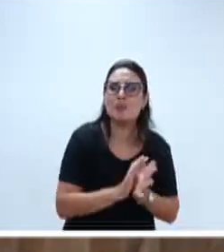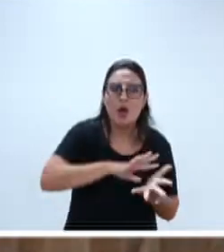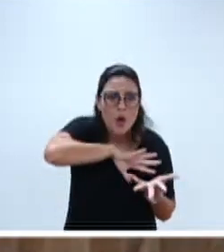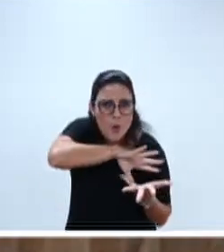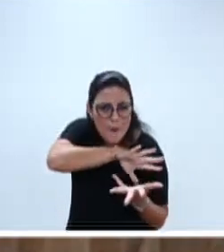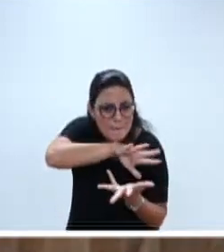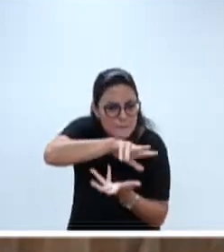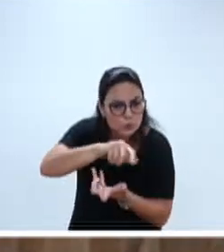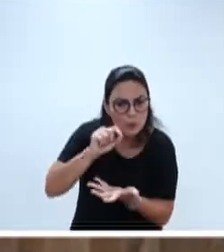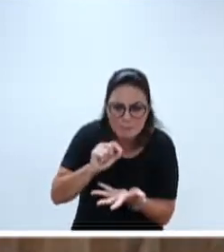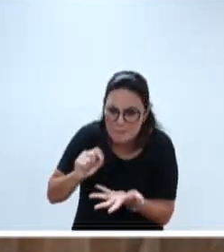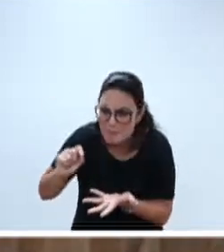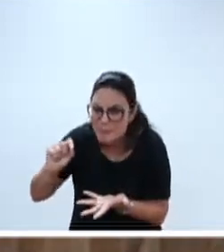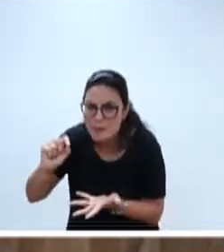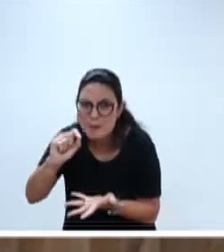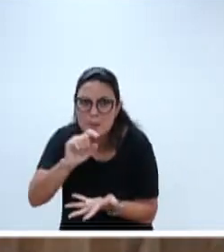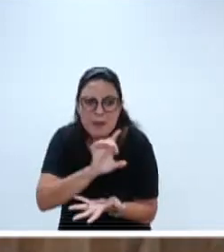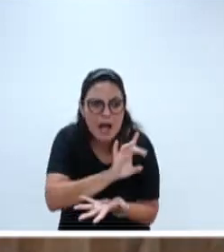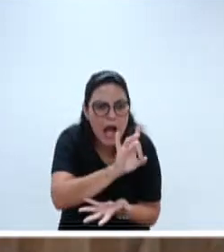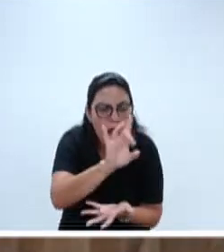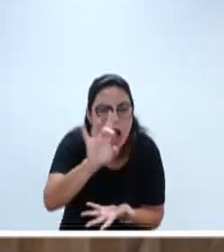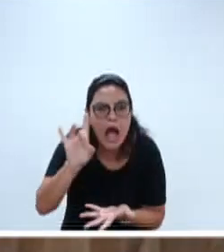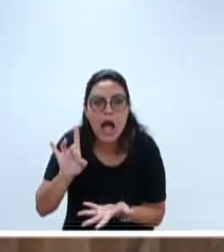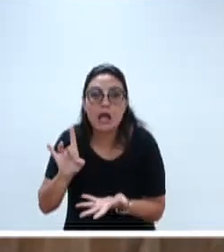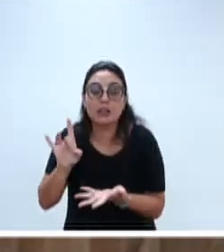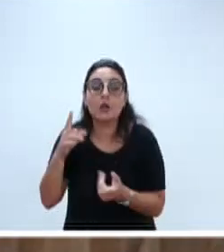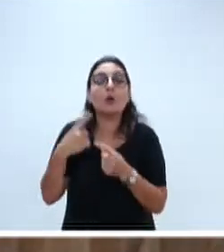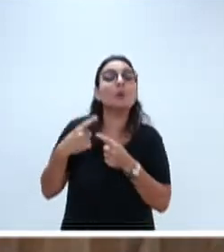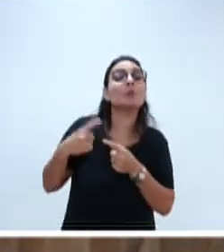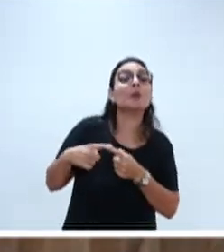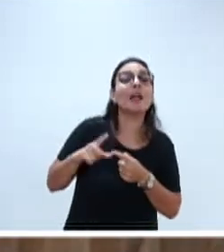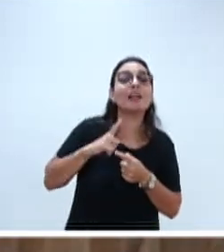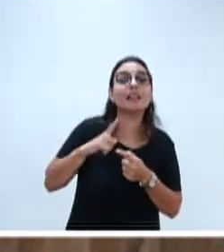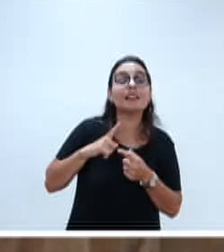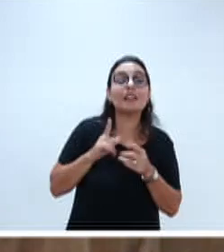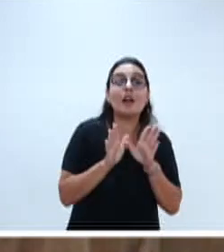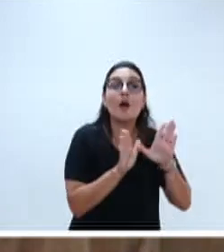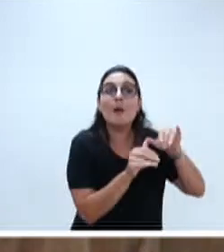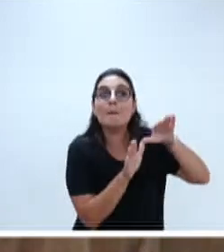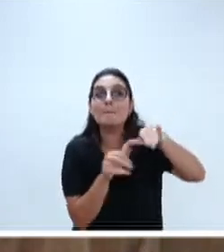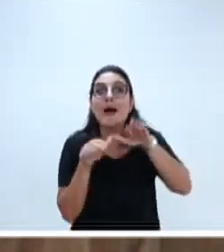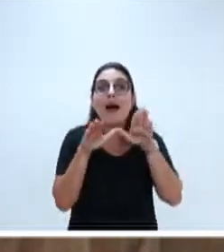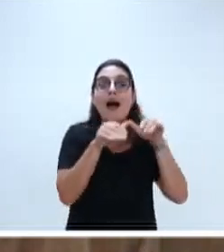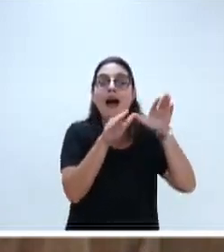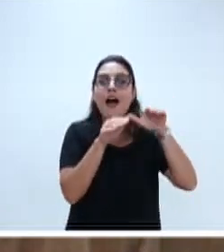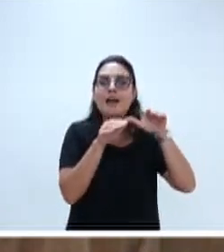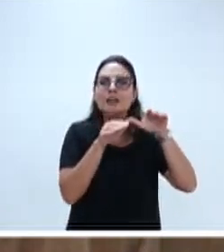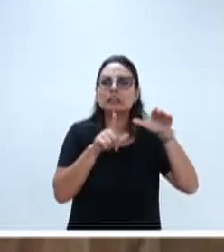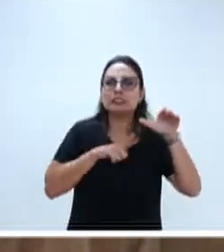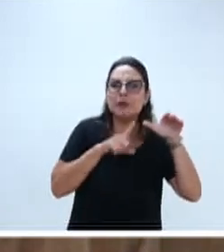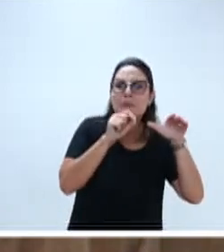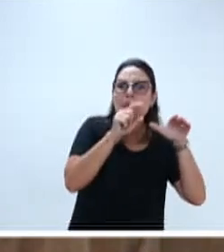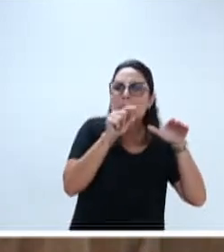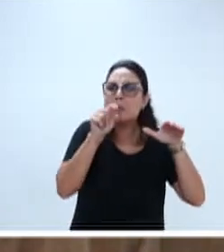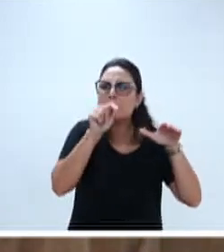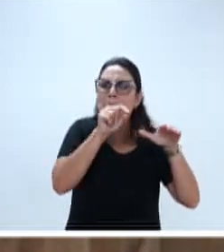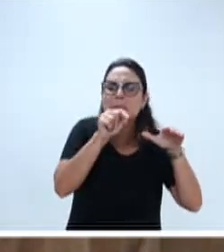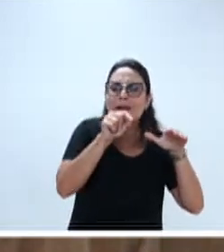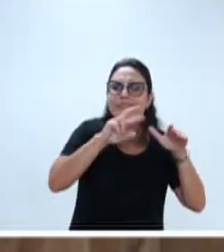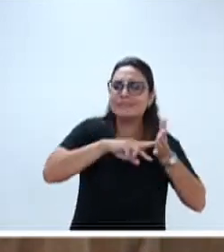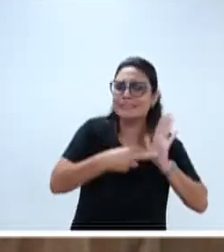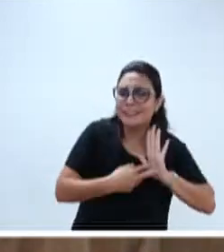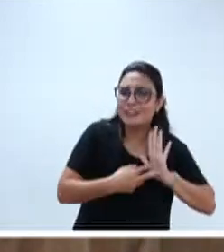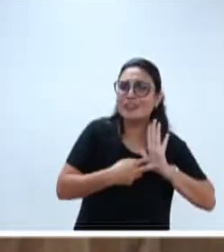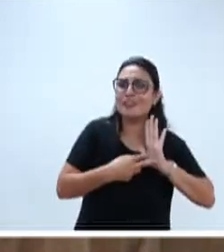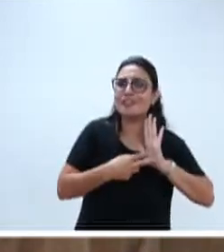louvá-lo. Até a gente diz que os pássaros cantam num ato de adoração a Deus. Tudo tem som. É algo impressionante,